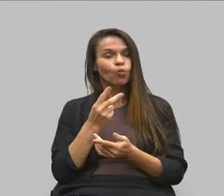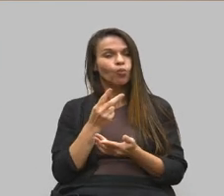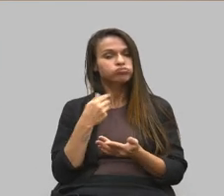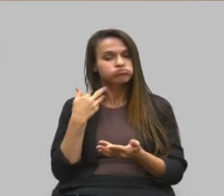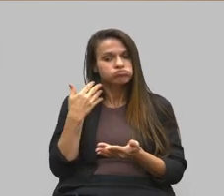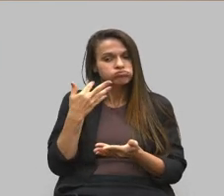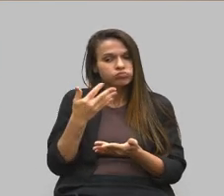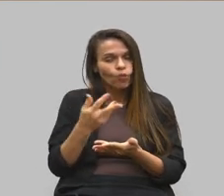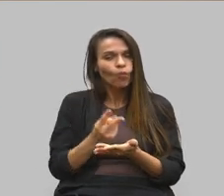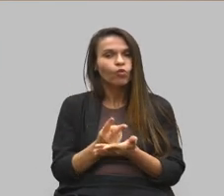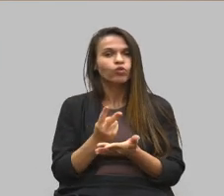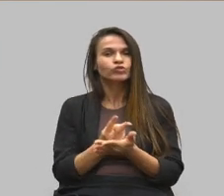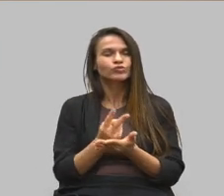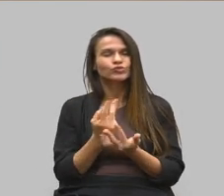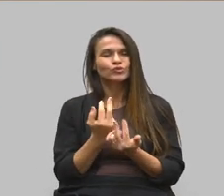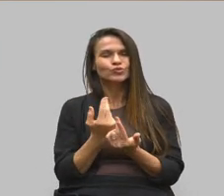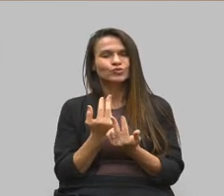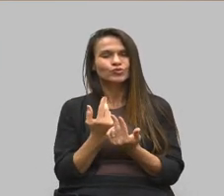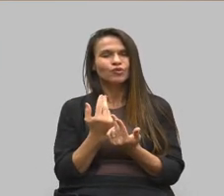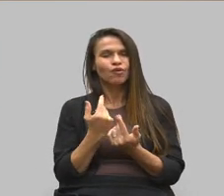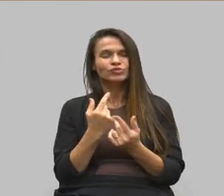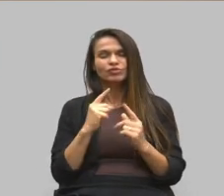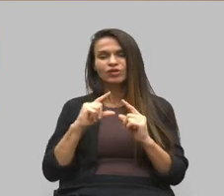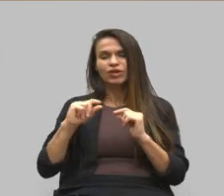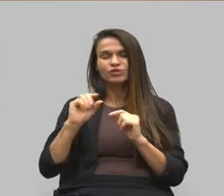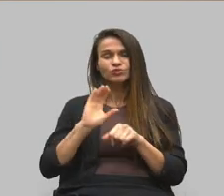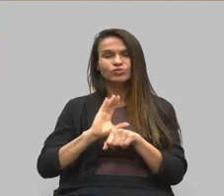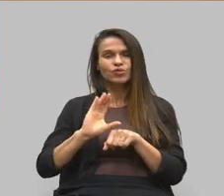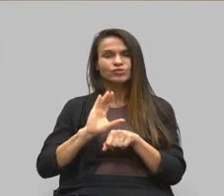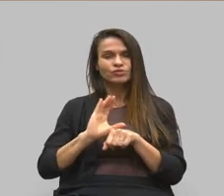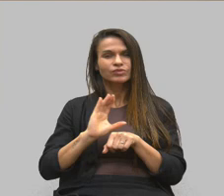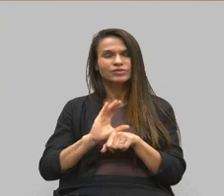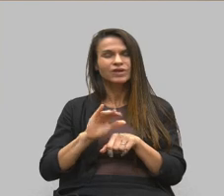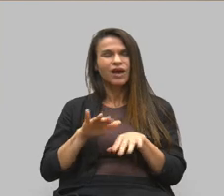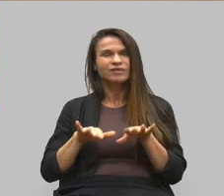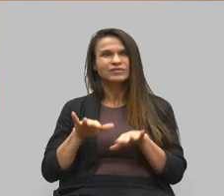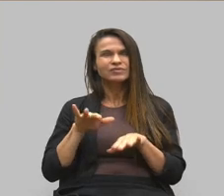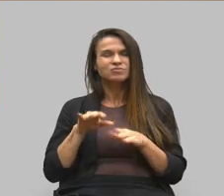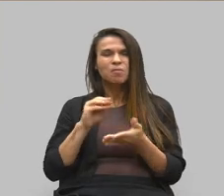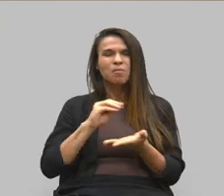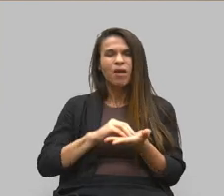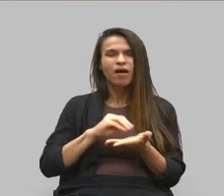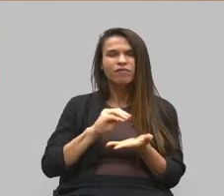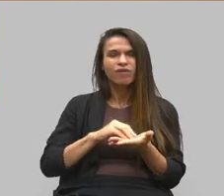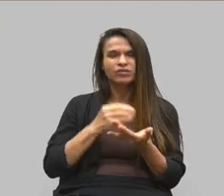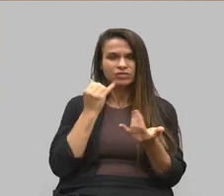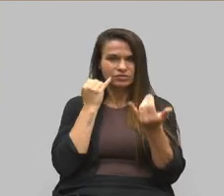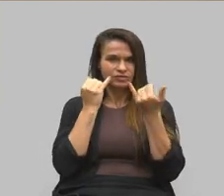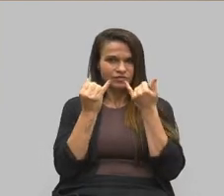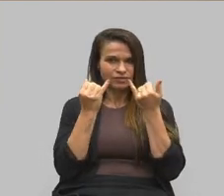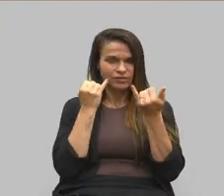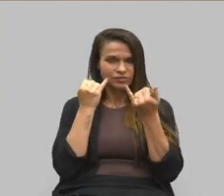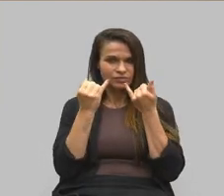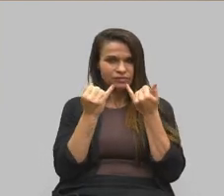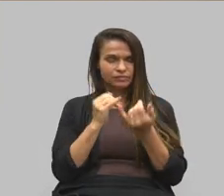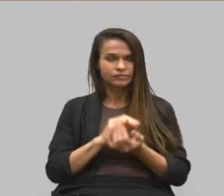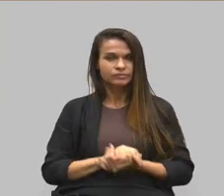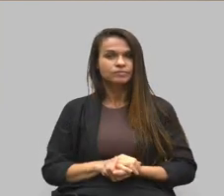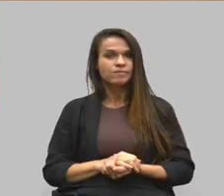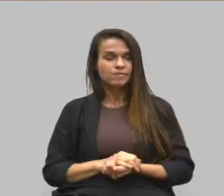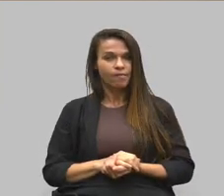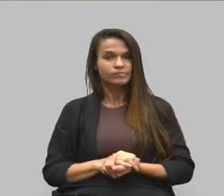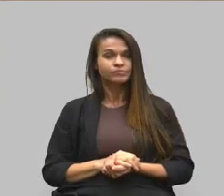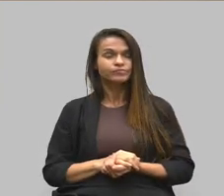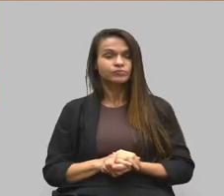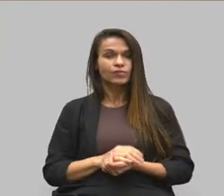gente sai dos nossos cursos às vezes com uma carência dessas informações né Eh na terapia